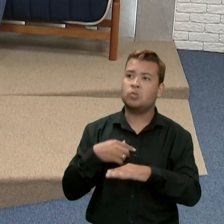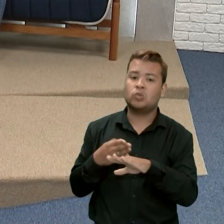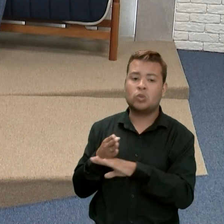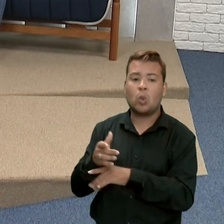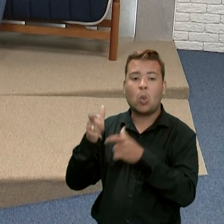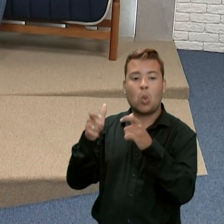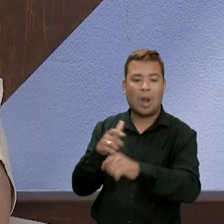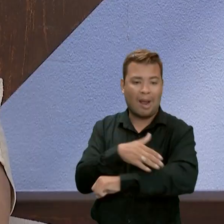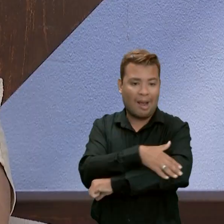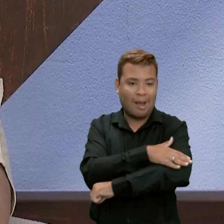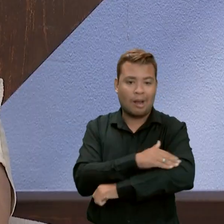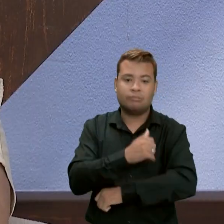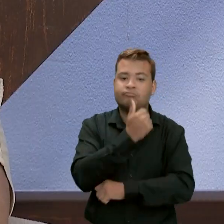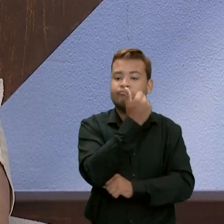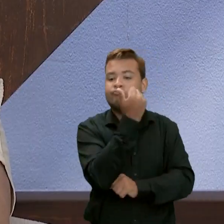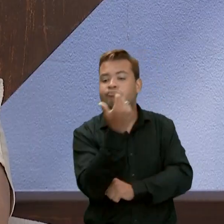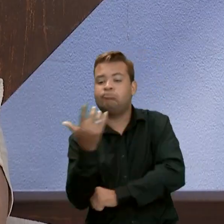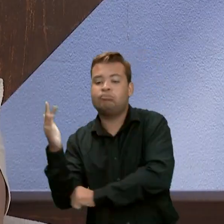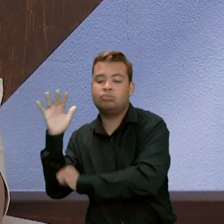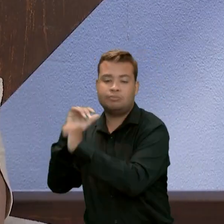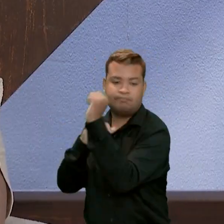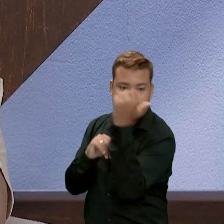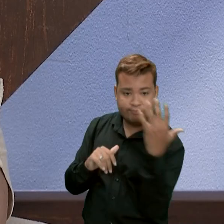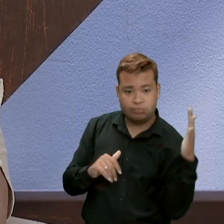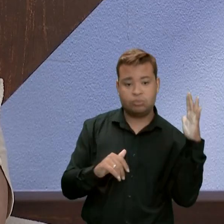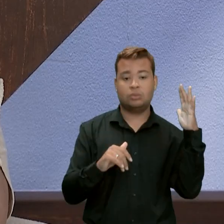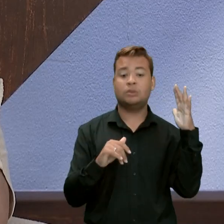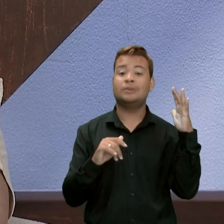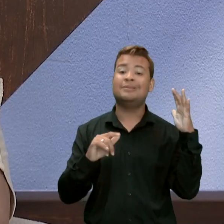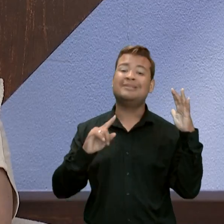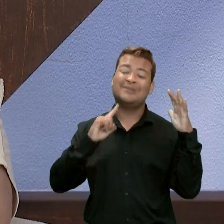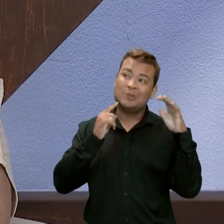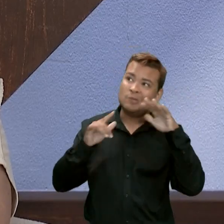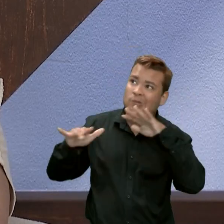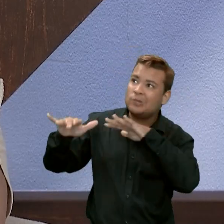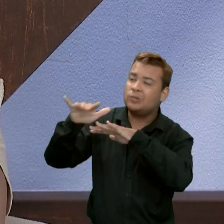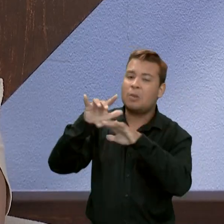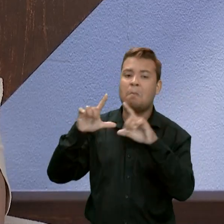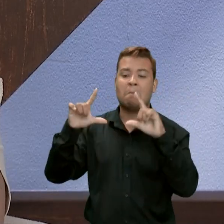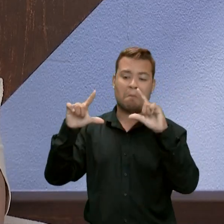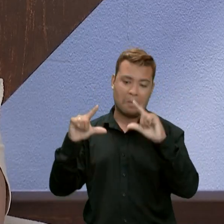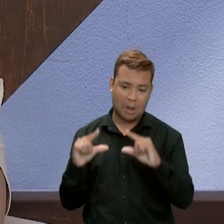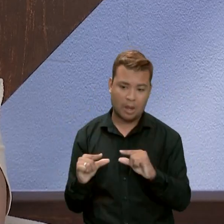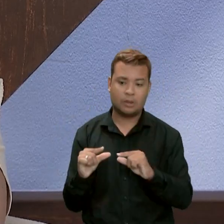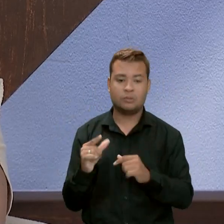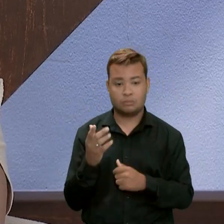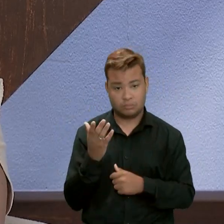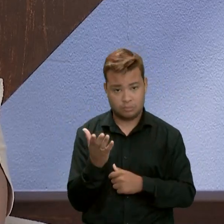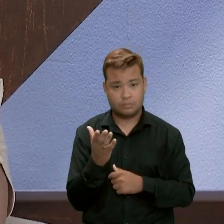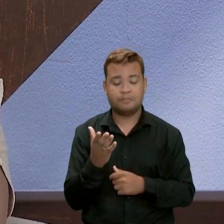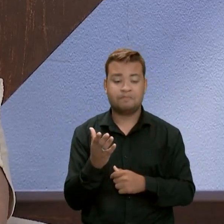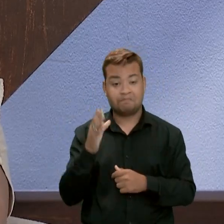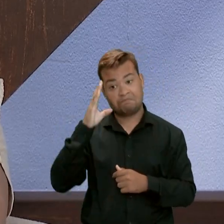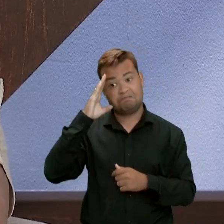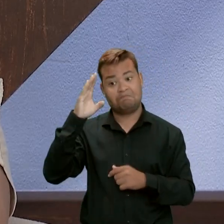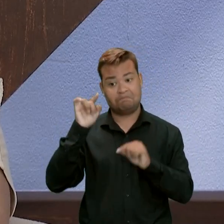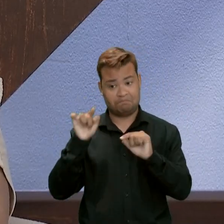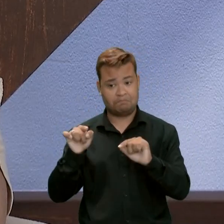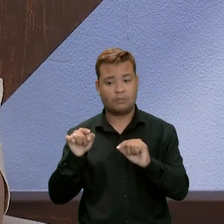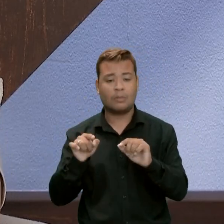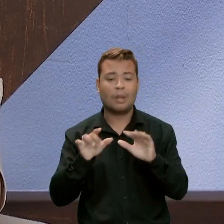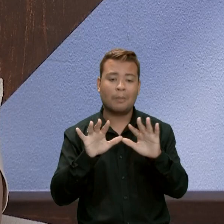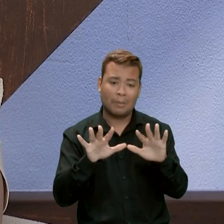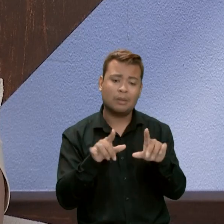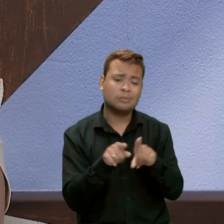as árvores na folhagem diminui bastante esse nível de poluição, principalmente do material particulado. Mas você não deixa de